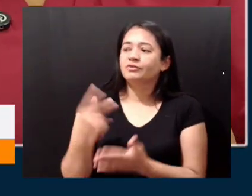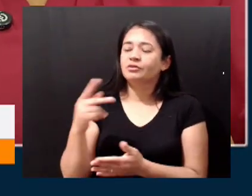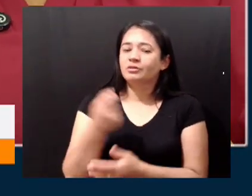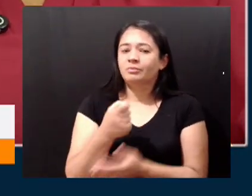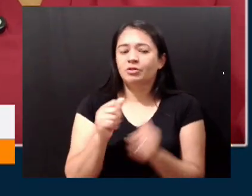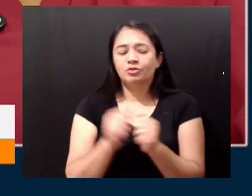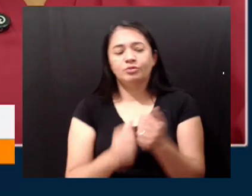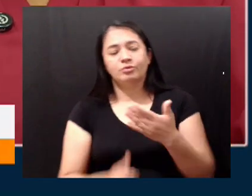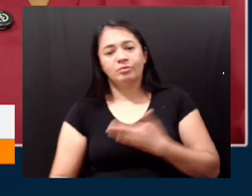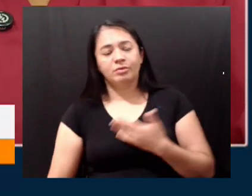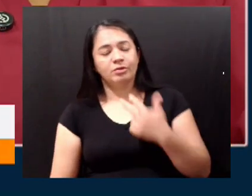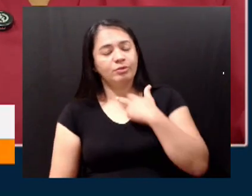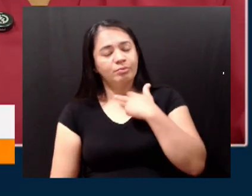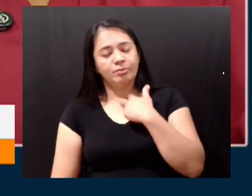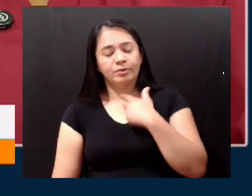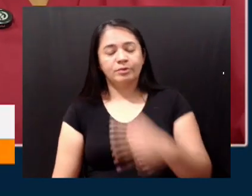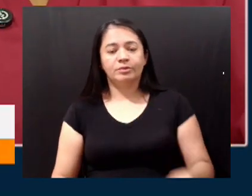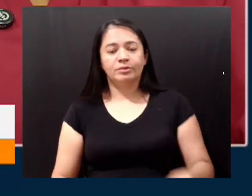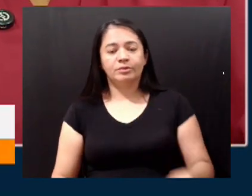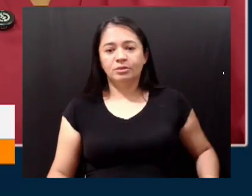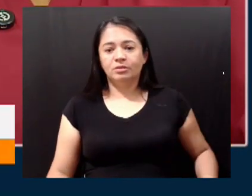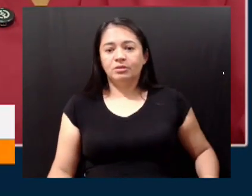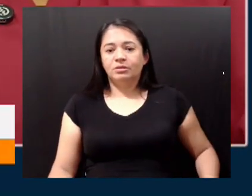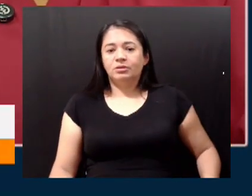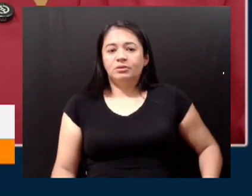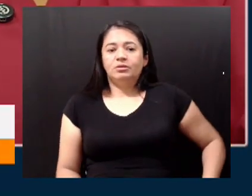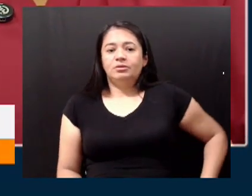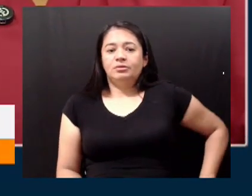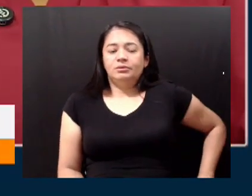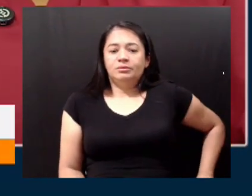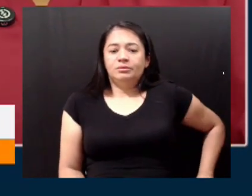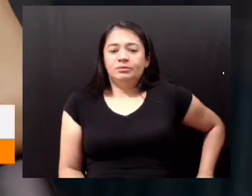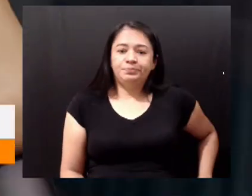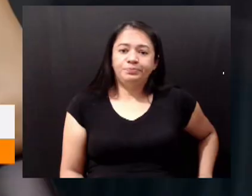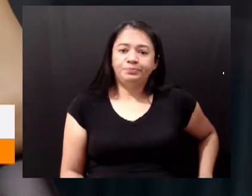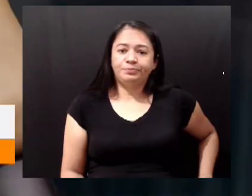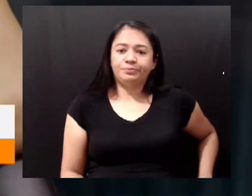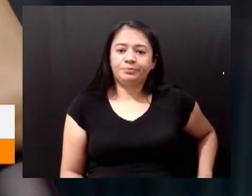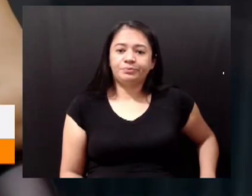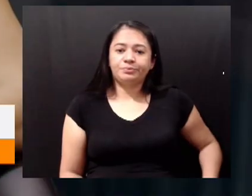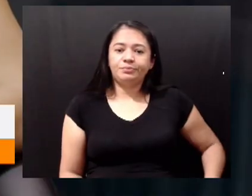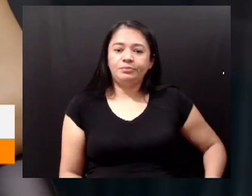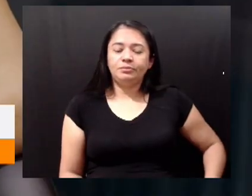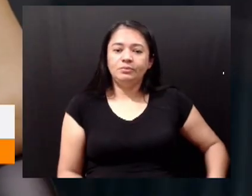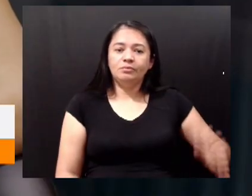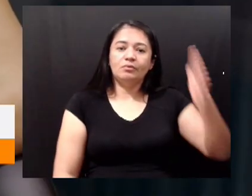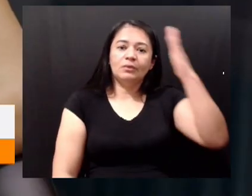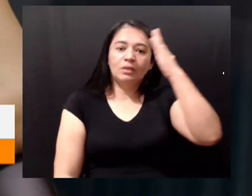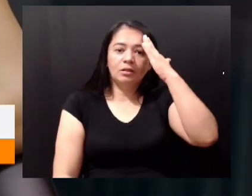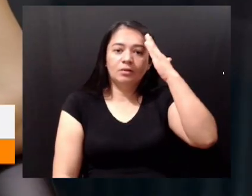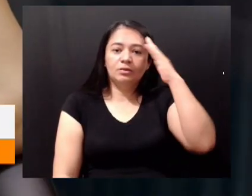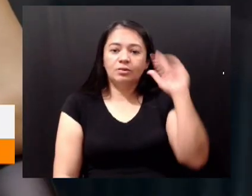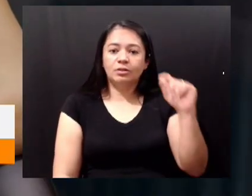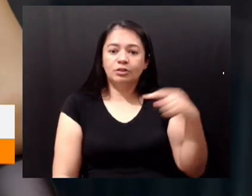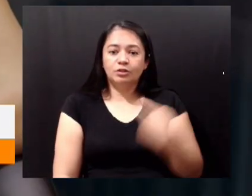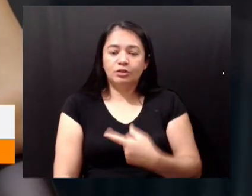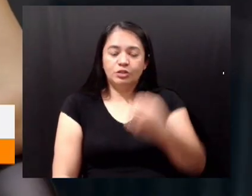É verdade, é verdade. Eu sei que realmente, às vezes, como nós já dissemos, né, o